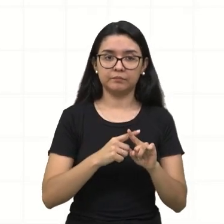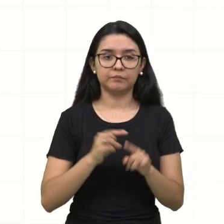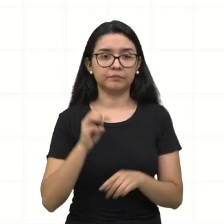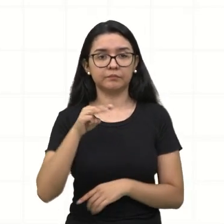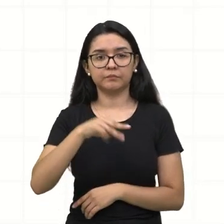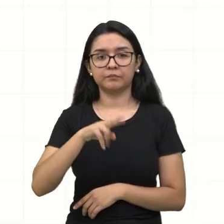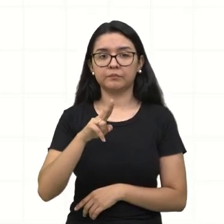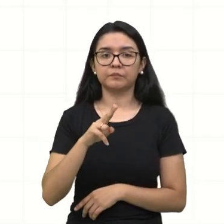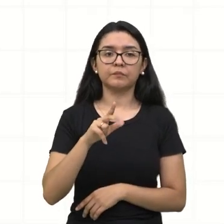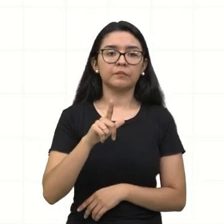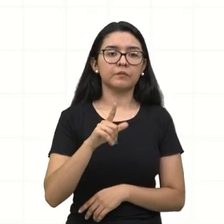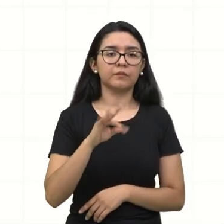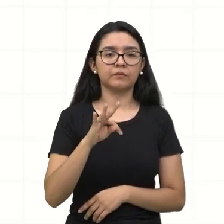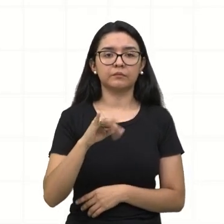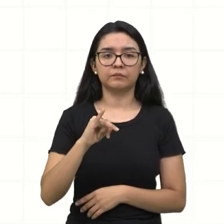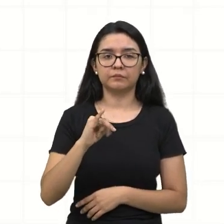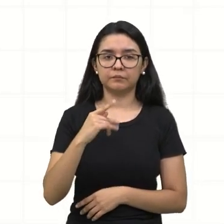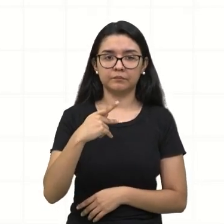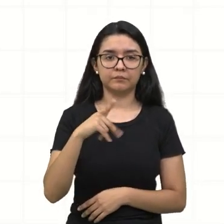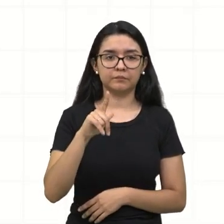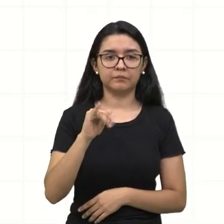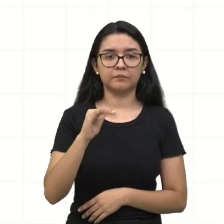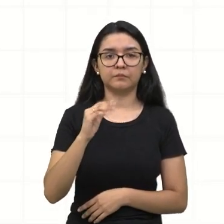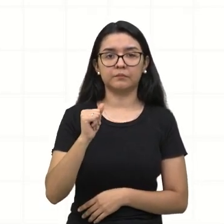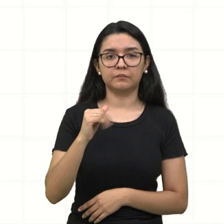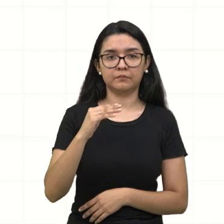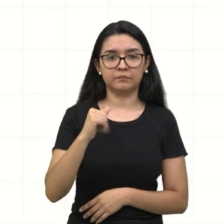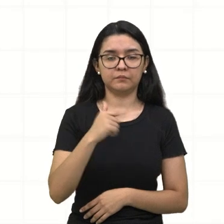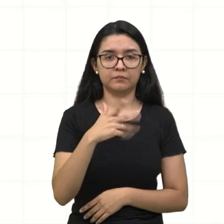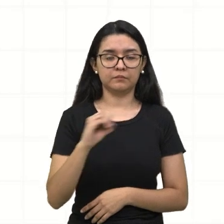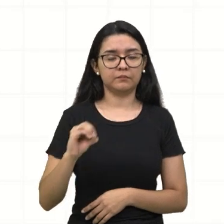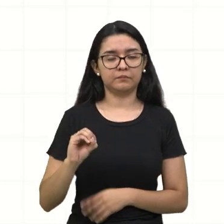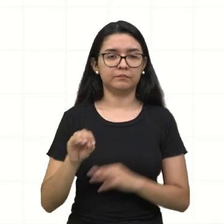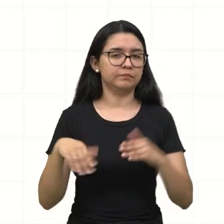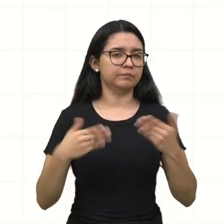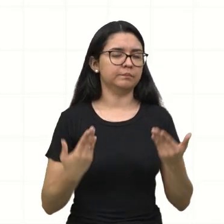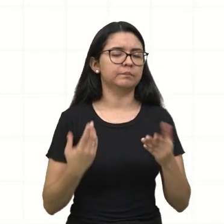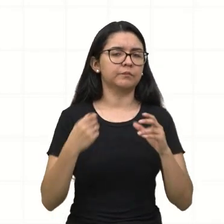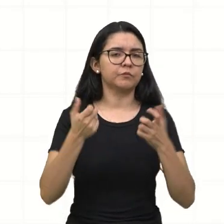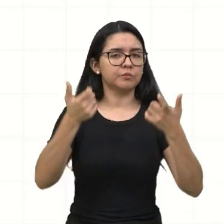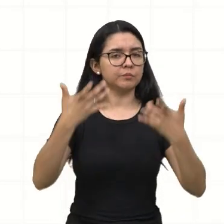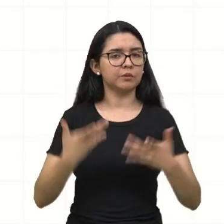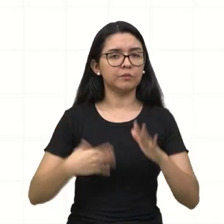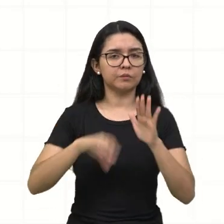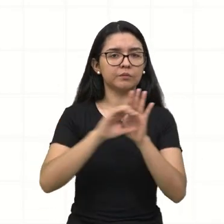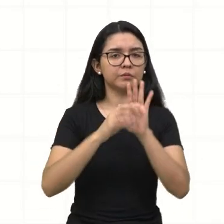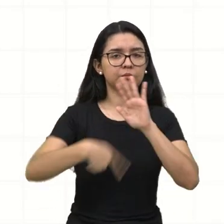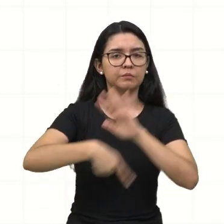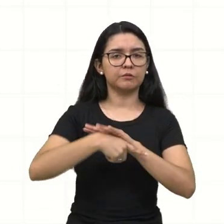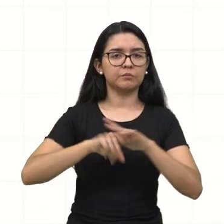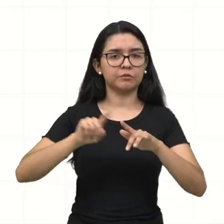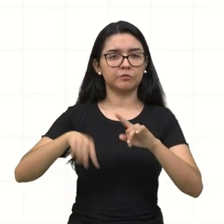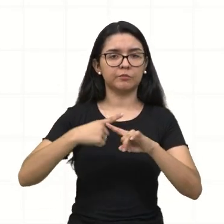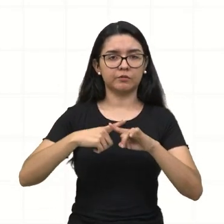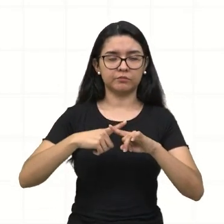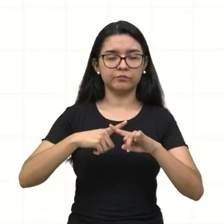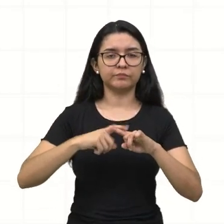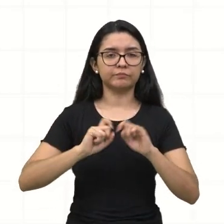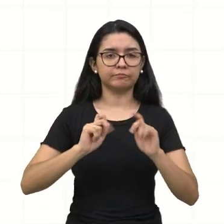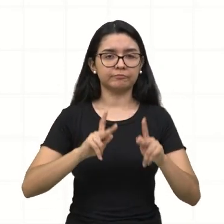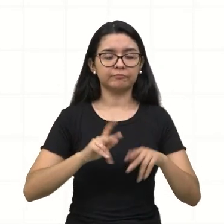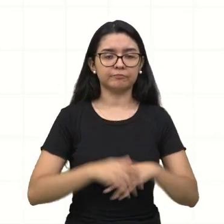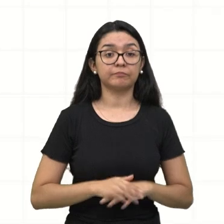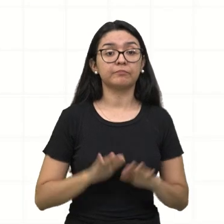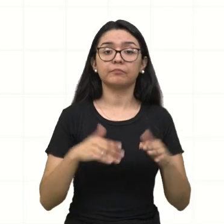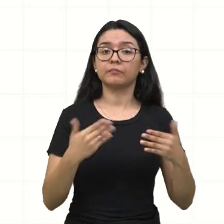que é a multiplicação. Então, vamos definir aqui a multiplicação.